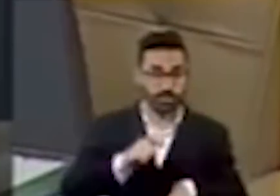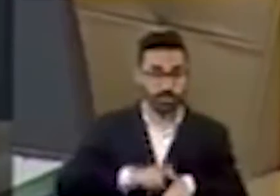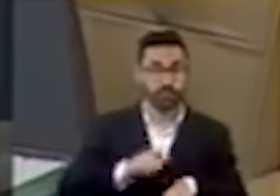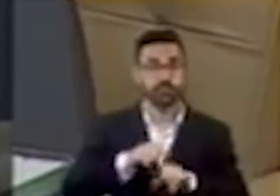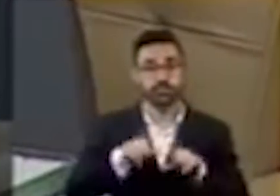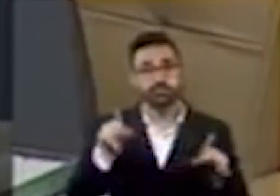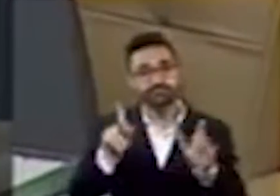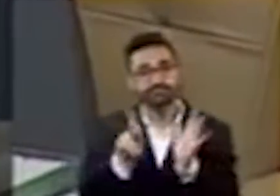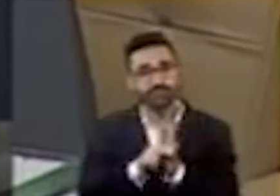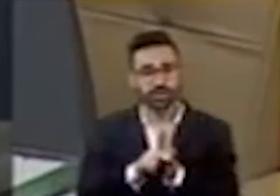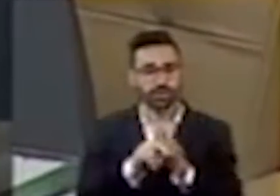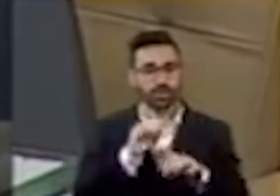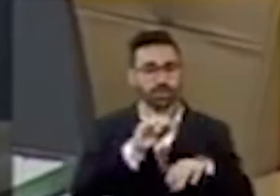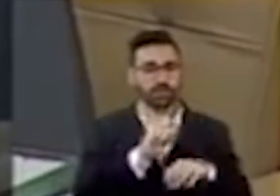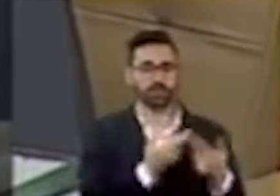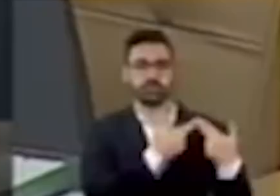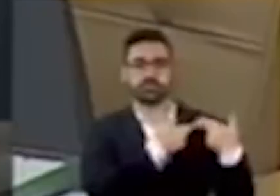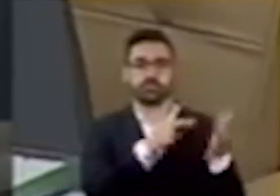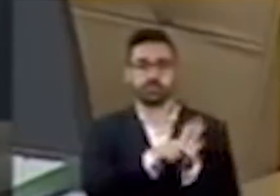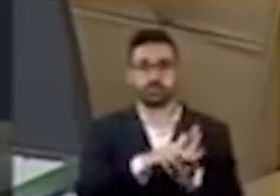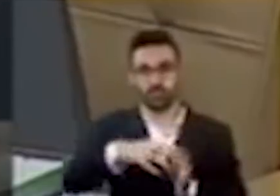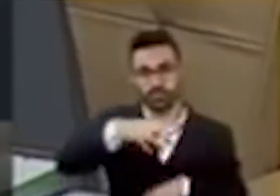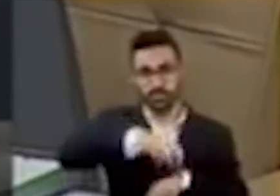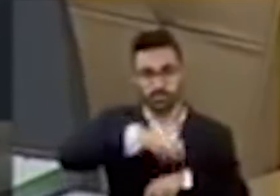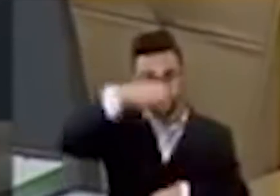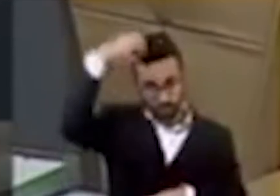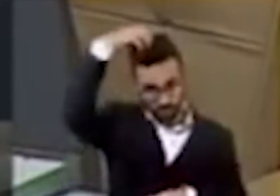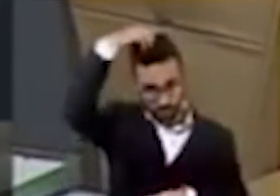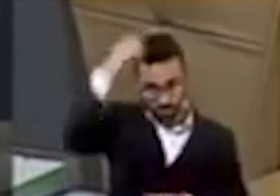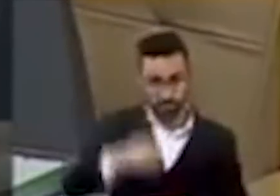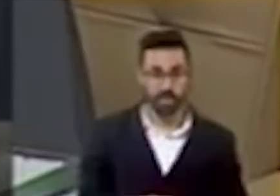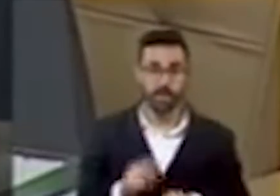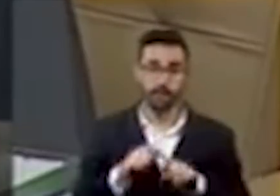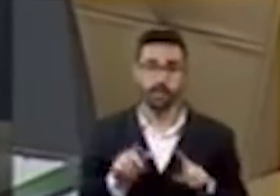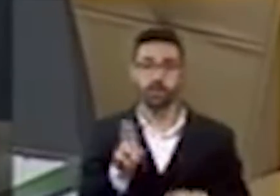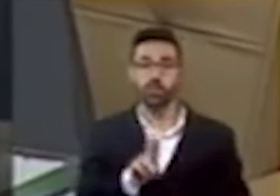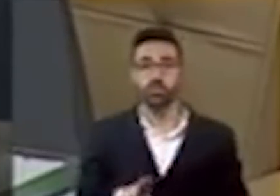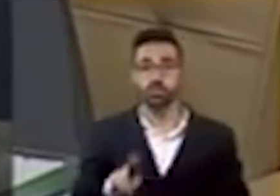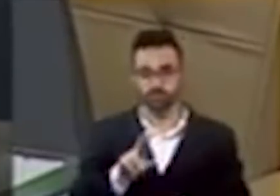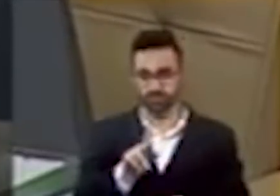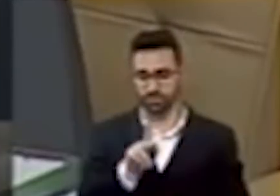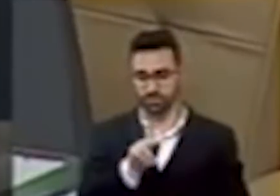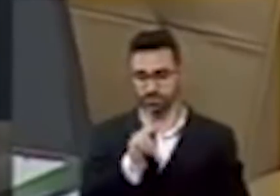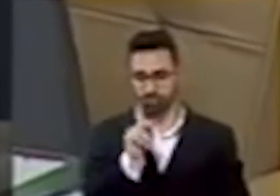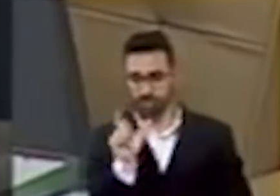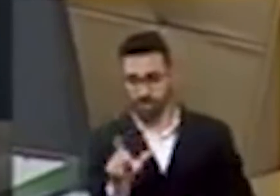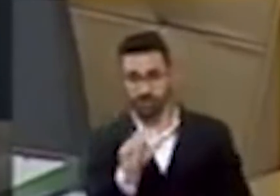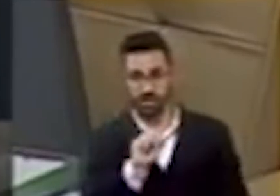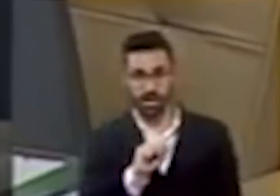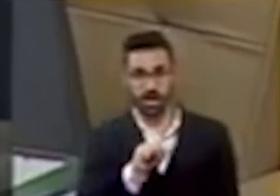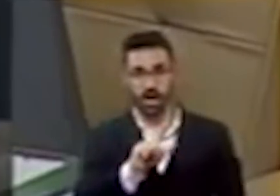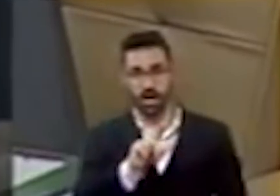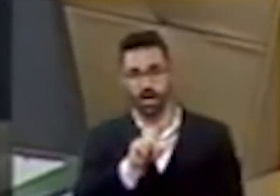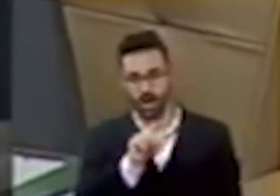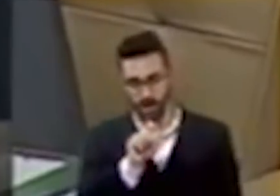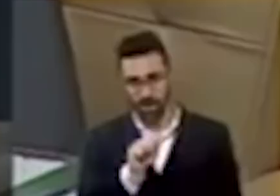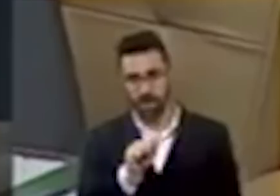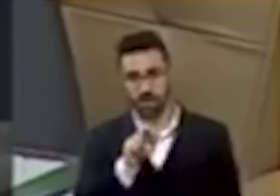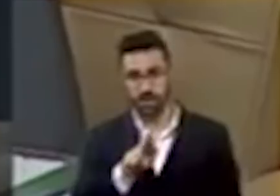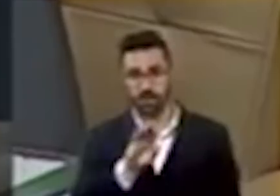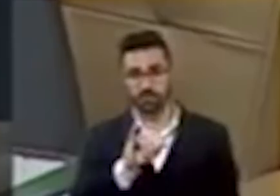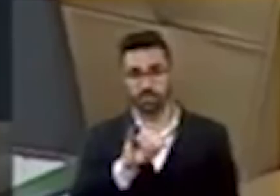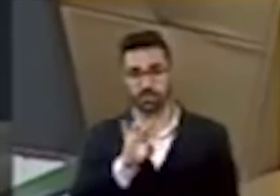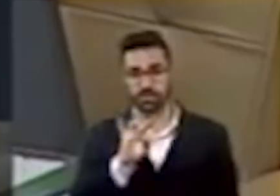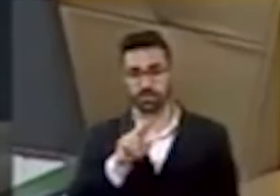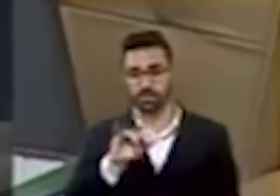nas mãos da coroa. Todavia, distingue que o uso da palavra arbitrária neste contexto não